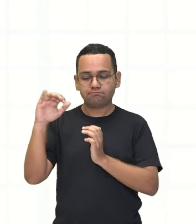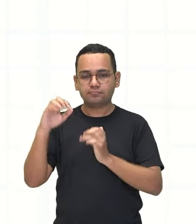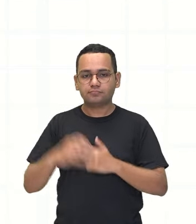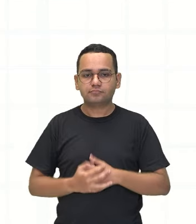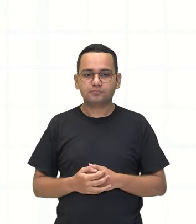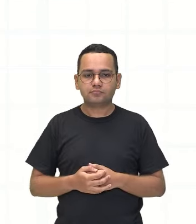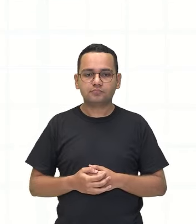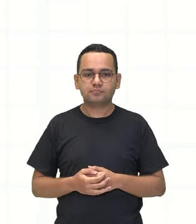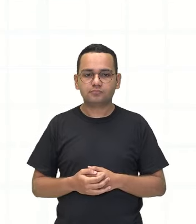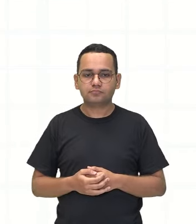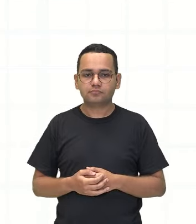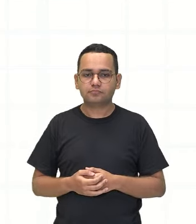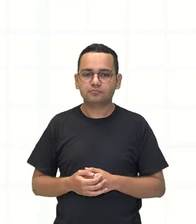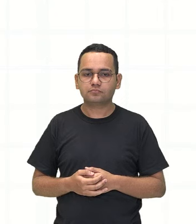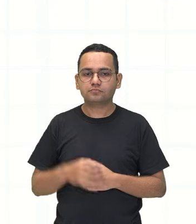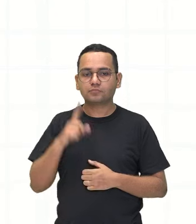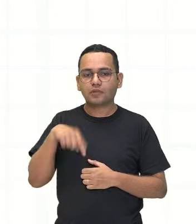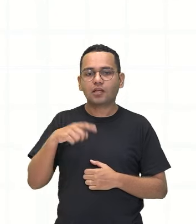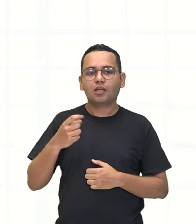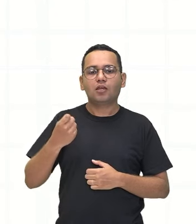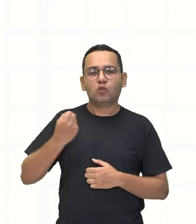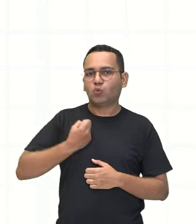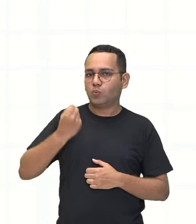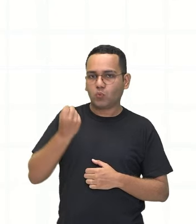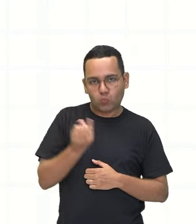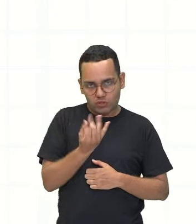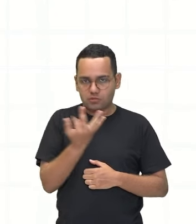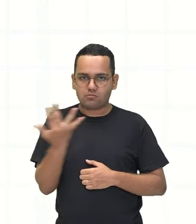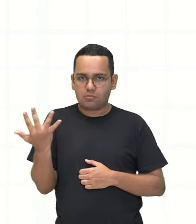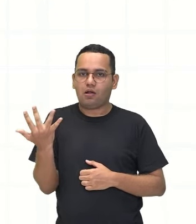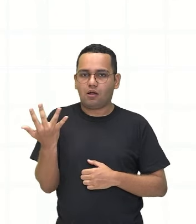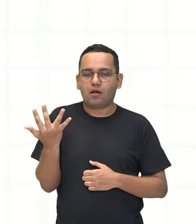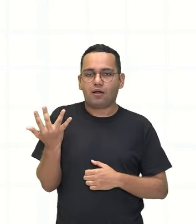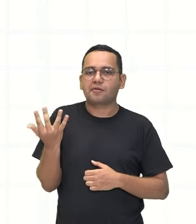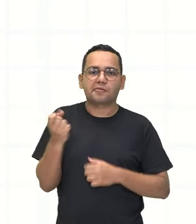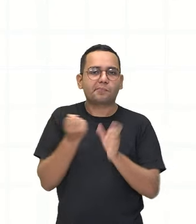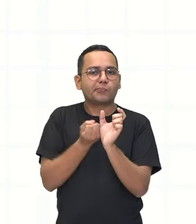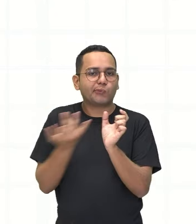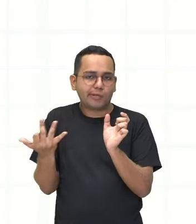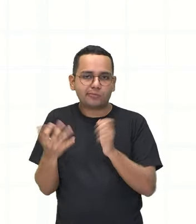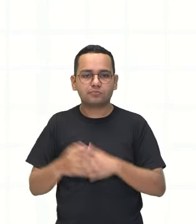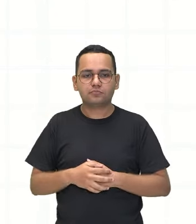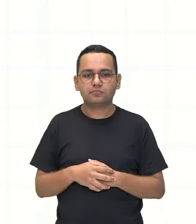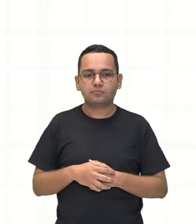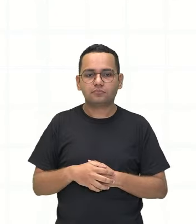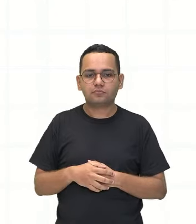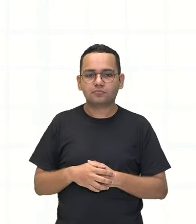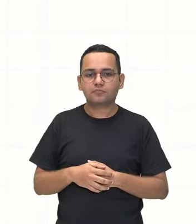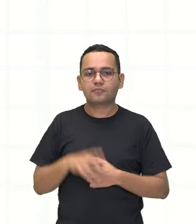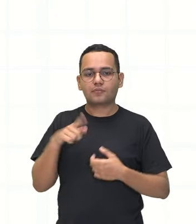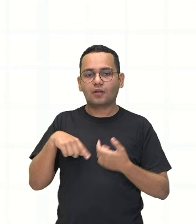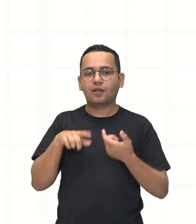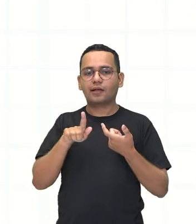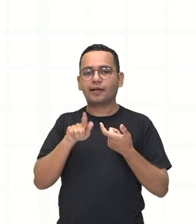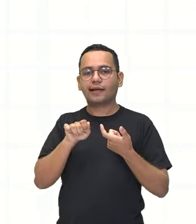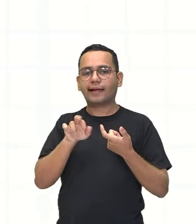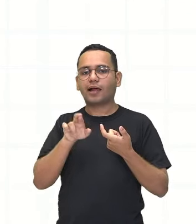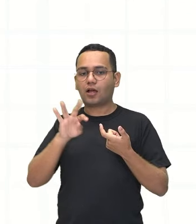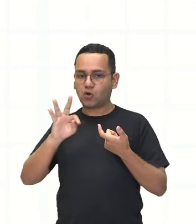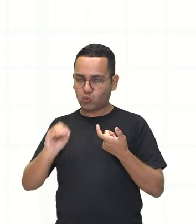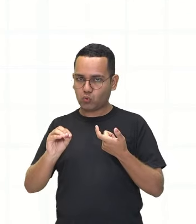né? Que é a flexão de número. Garoto está no singular e garoto está no plural, né? A gente observa